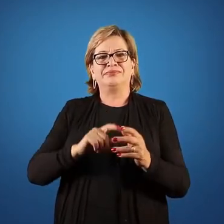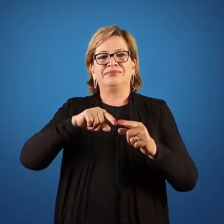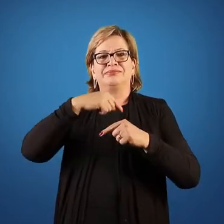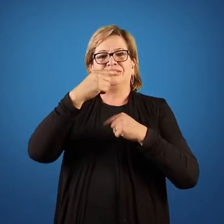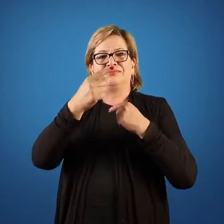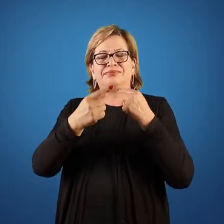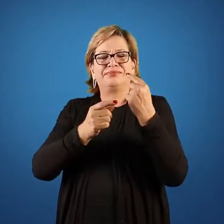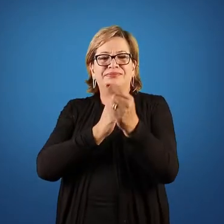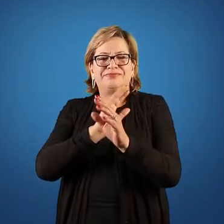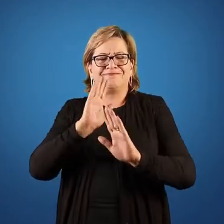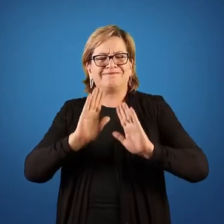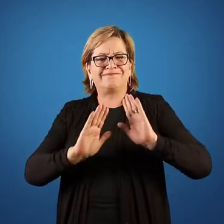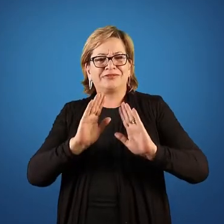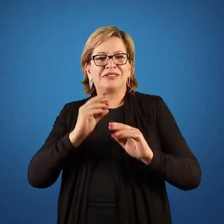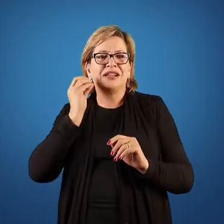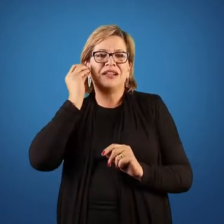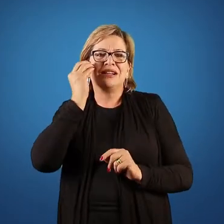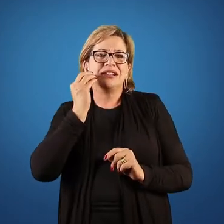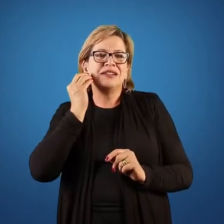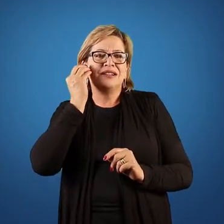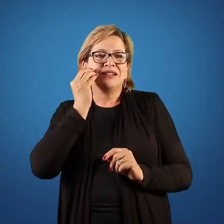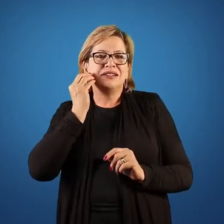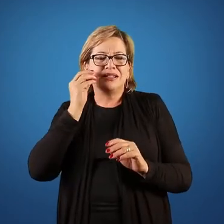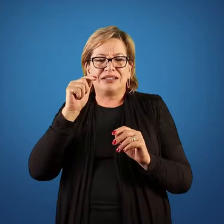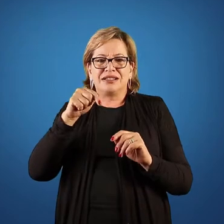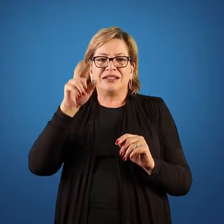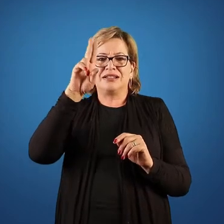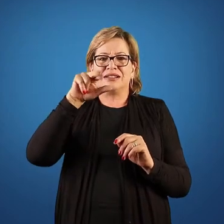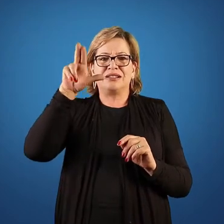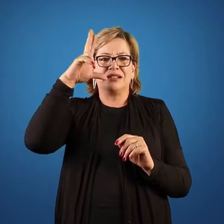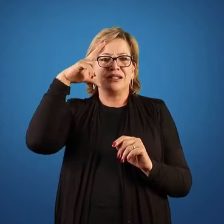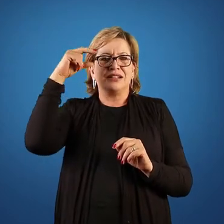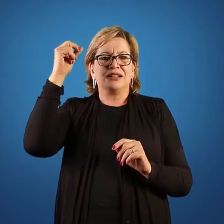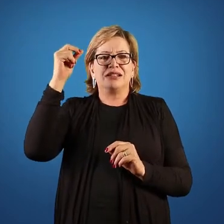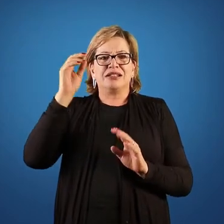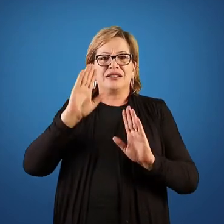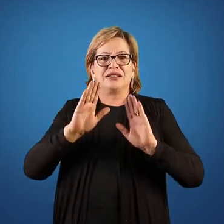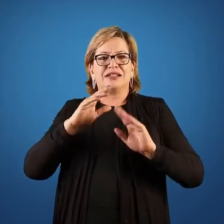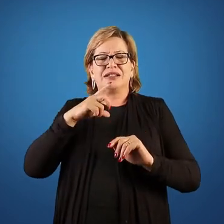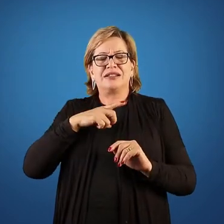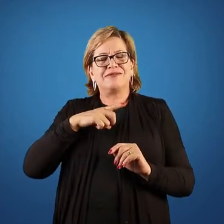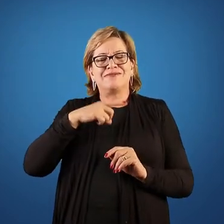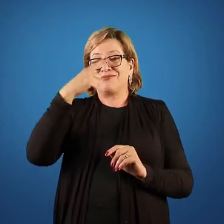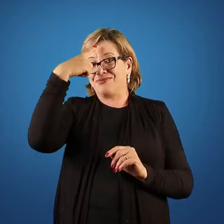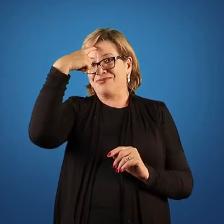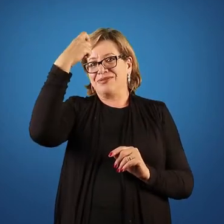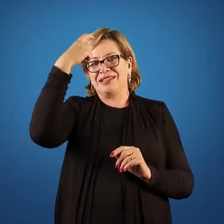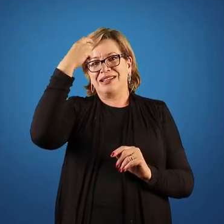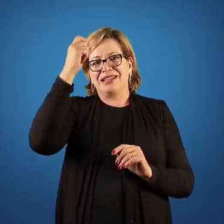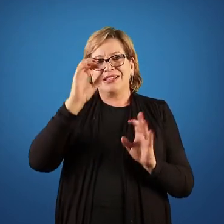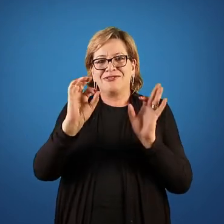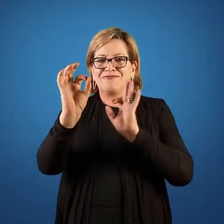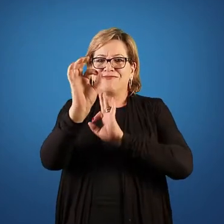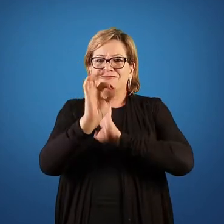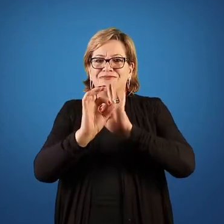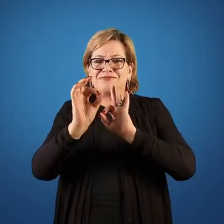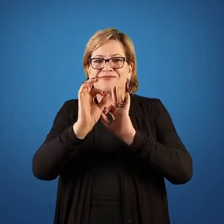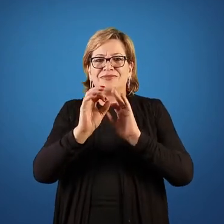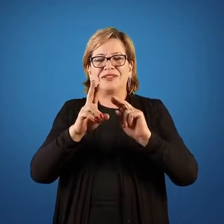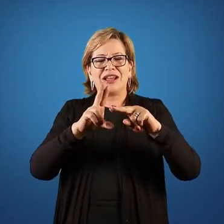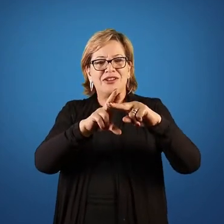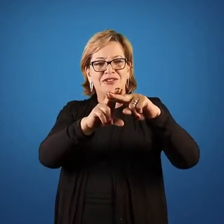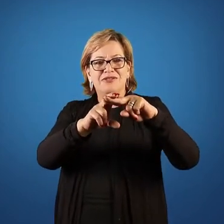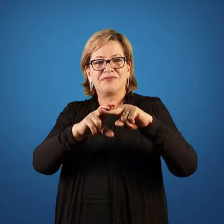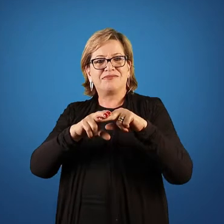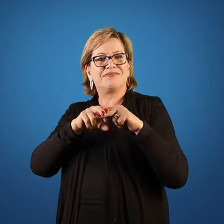Depois de algumas experiências e aqui na Unicentro, nós tivemos então a ideia de montar esse balanço,